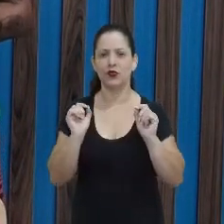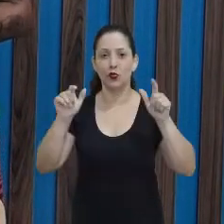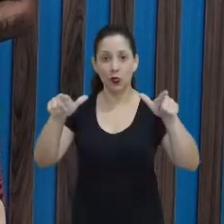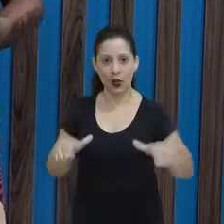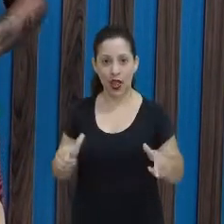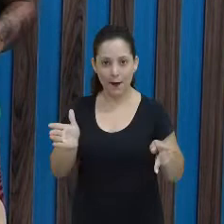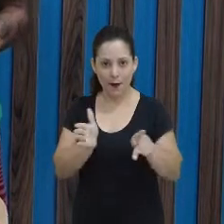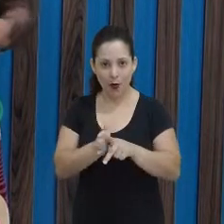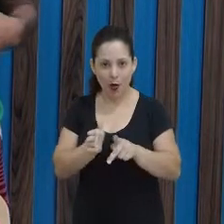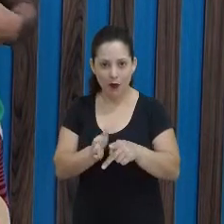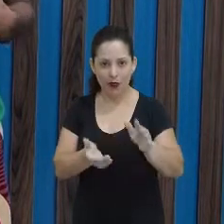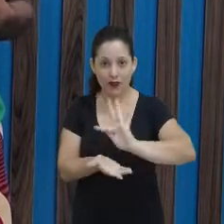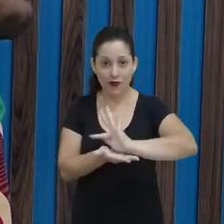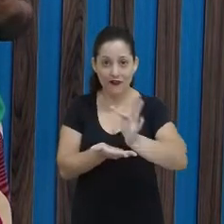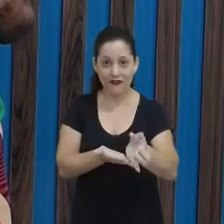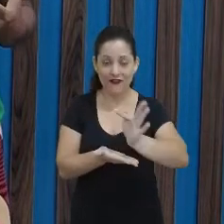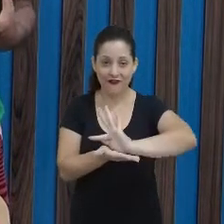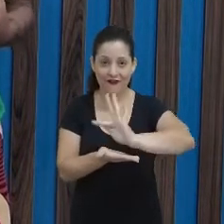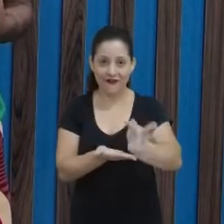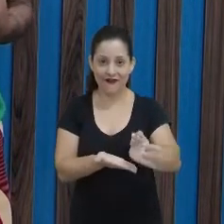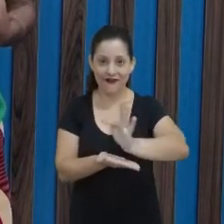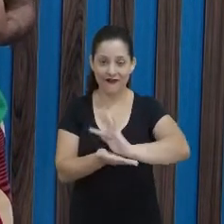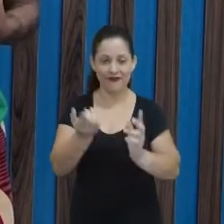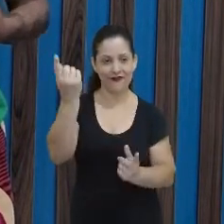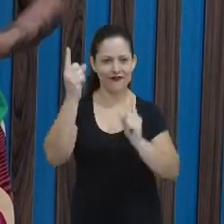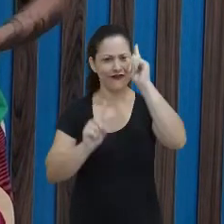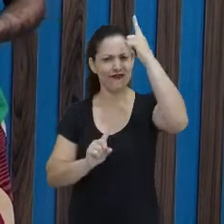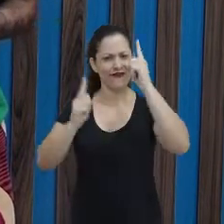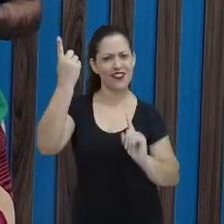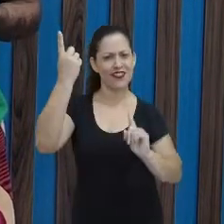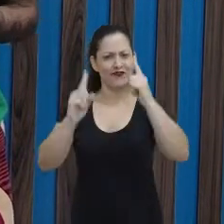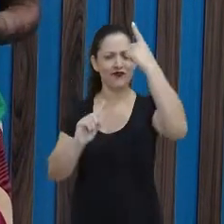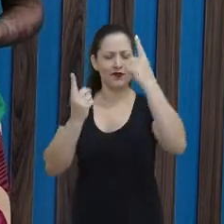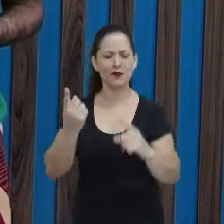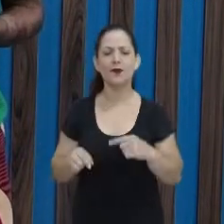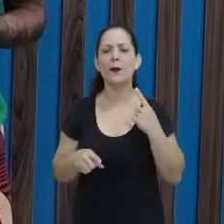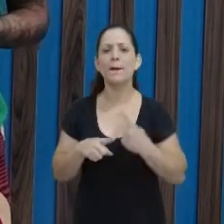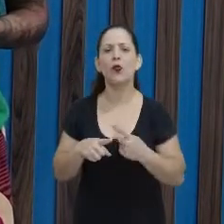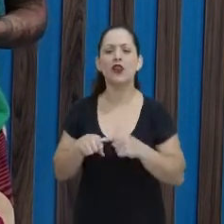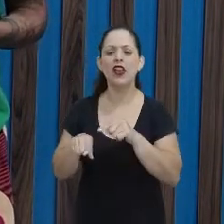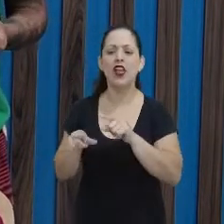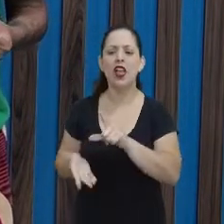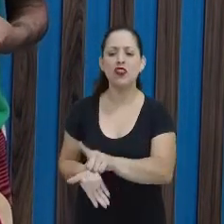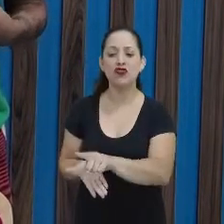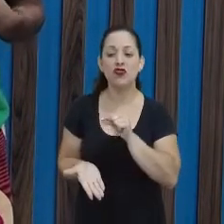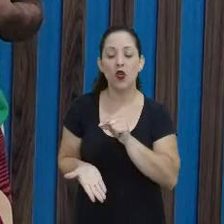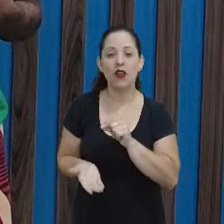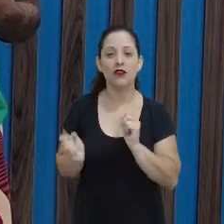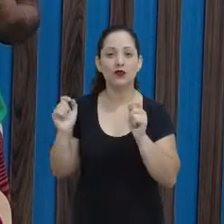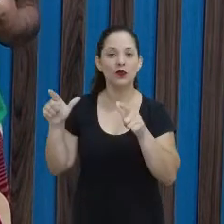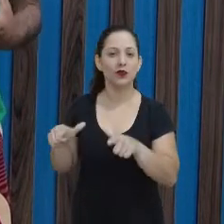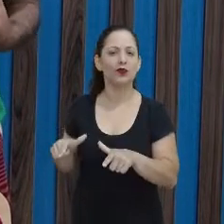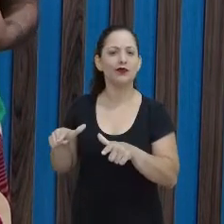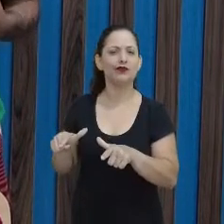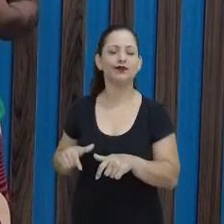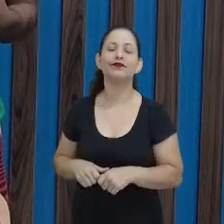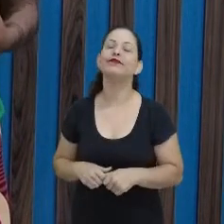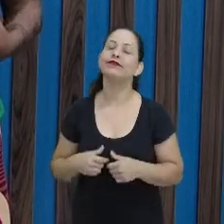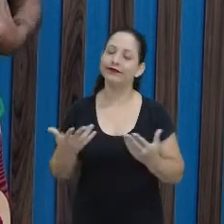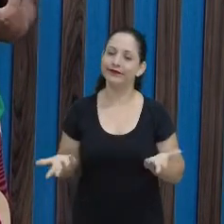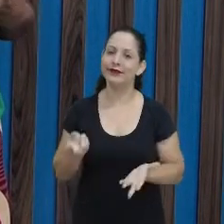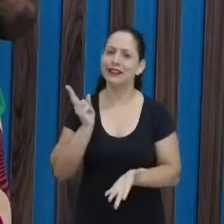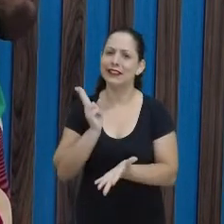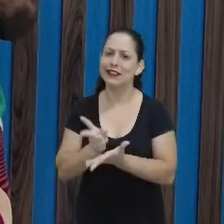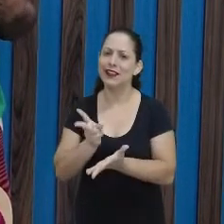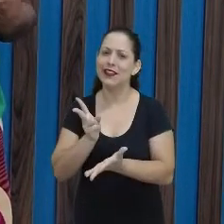Frevo. E por que o Paço do Frevo foi escolhido? Justamente porque, gente, como eu venho sempre falando para vocês, a